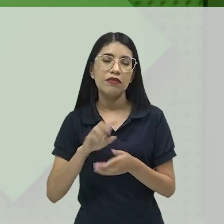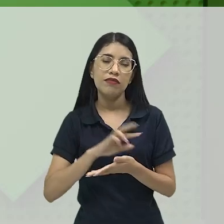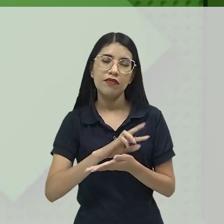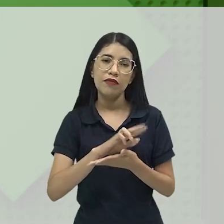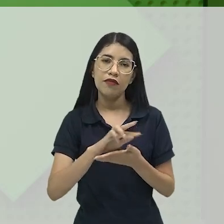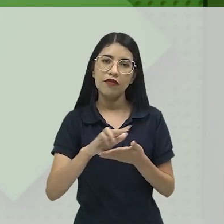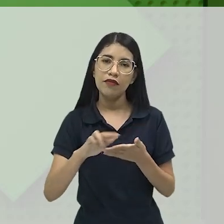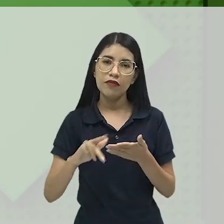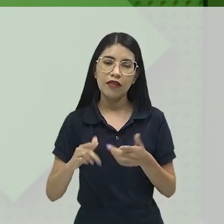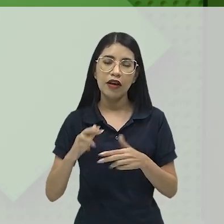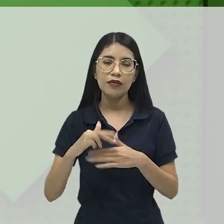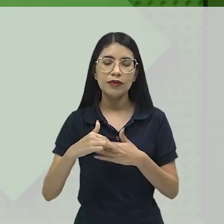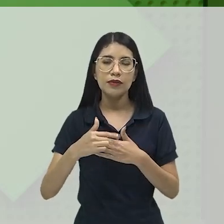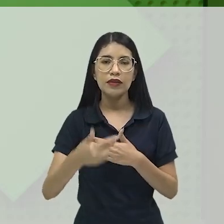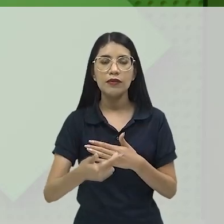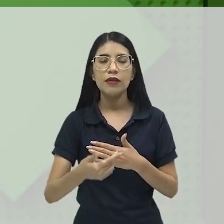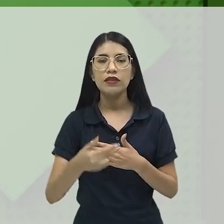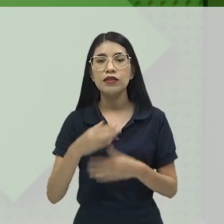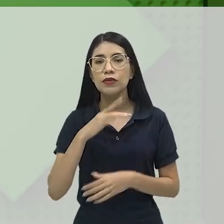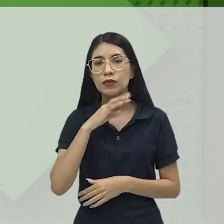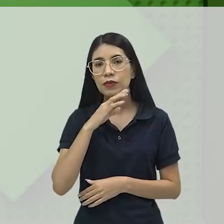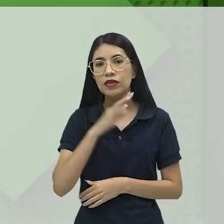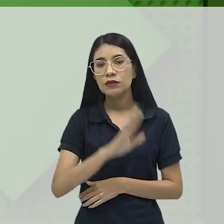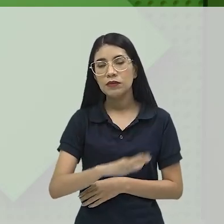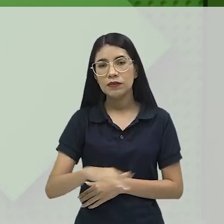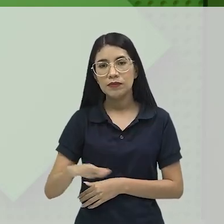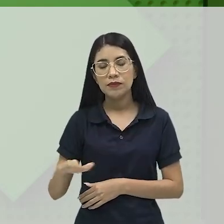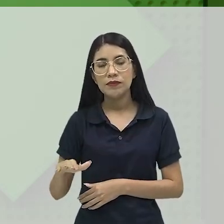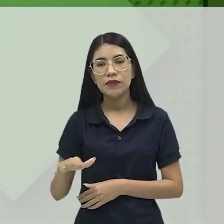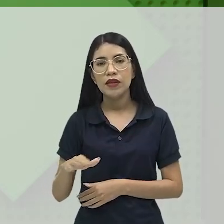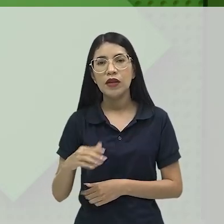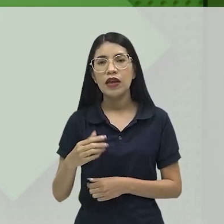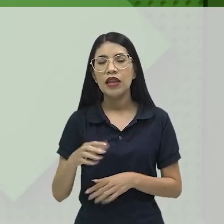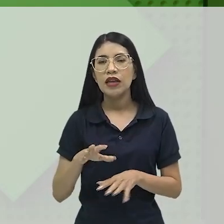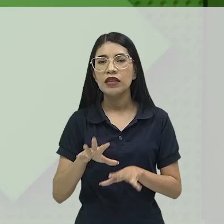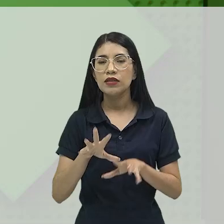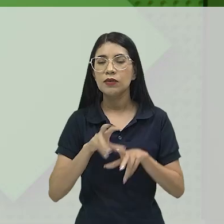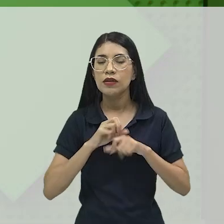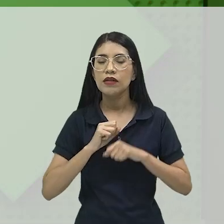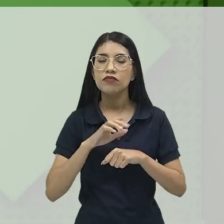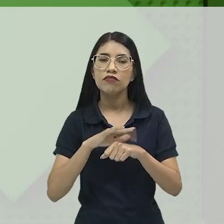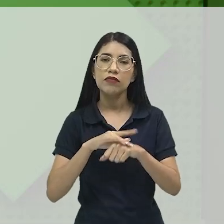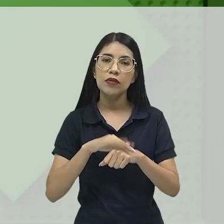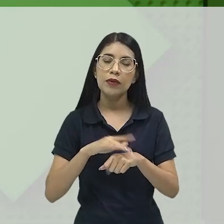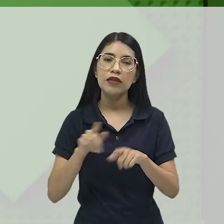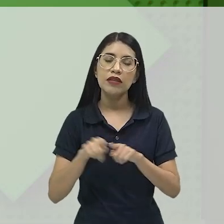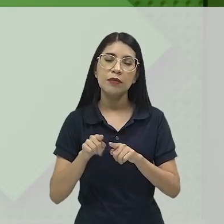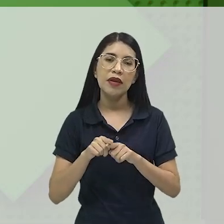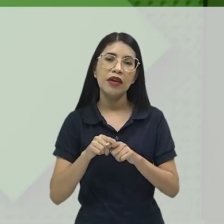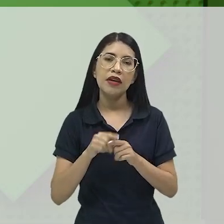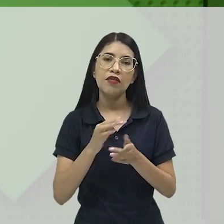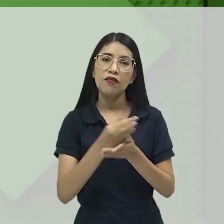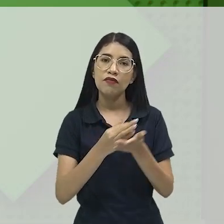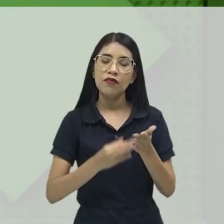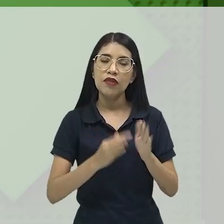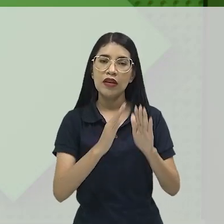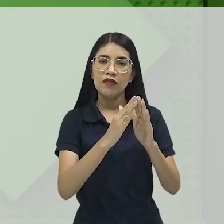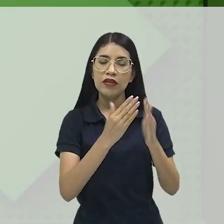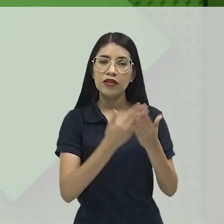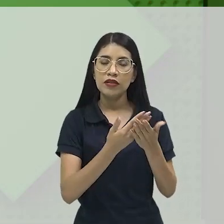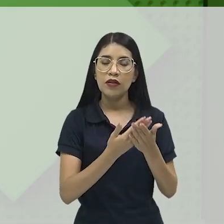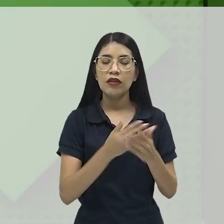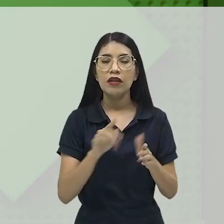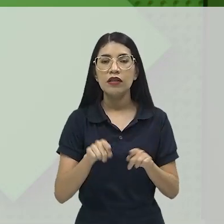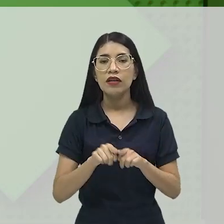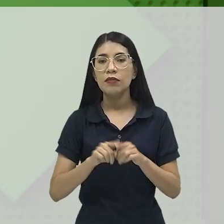série de consequências negativas para essas crianças que adoeciam, que deixavam de ir à escola e, consequentemente, se